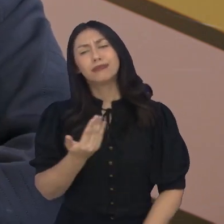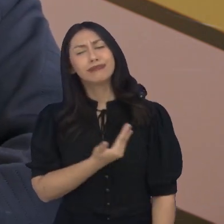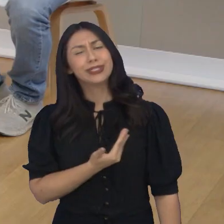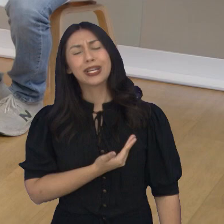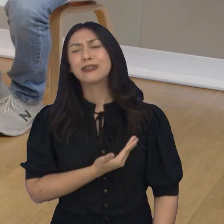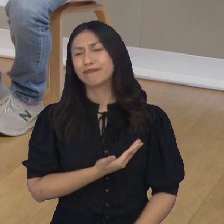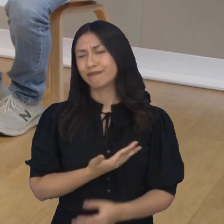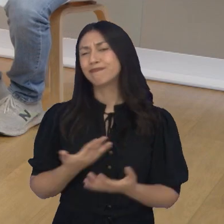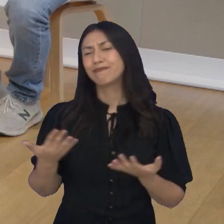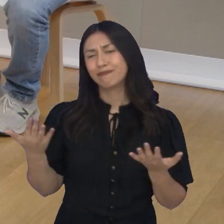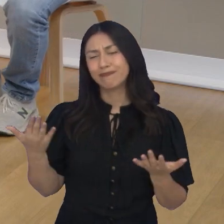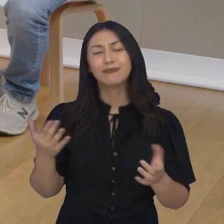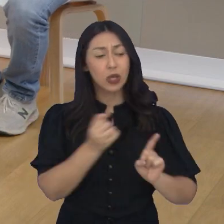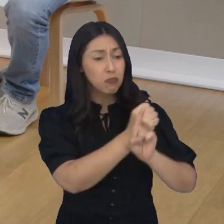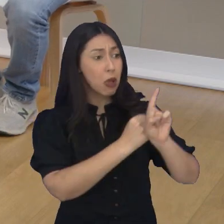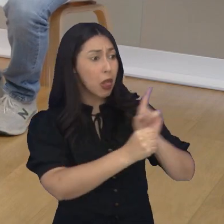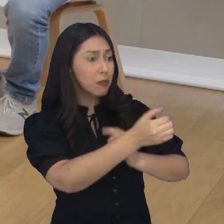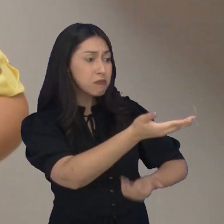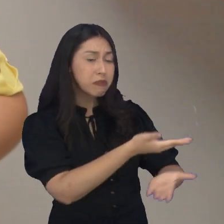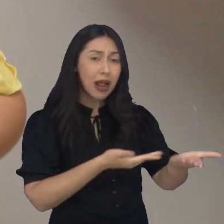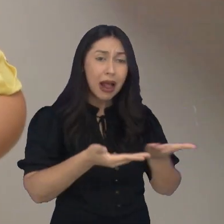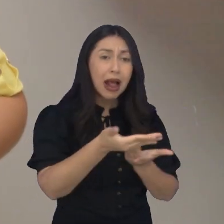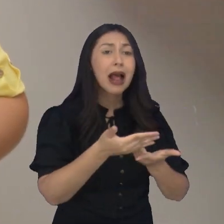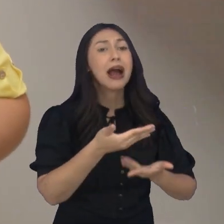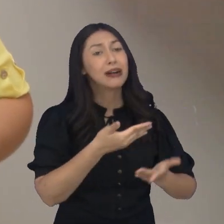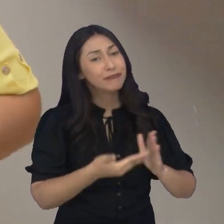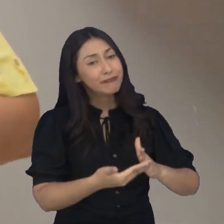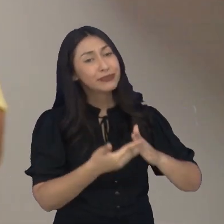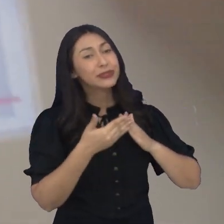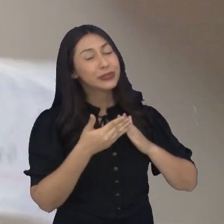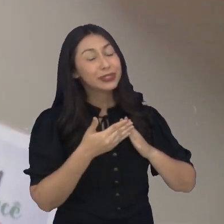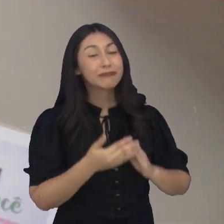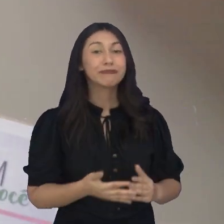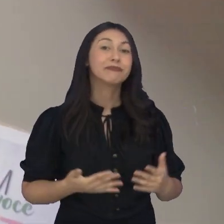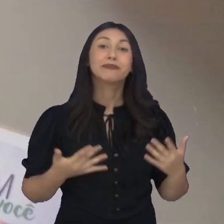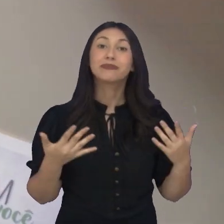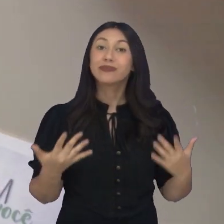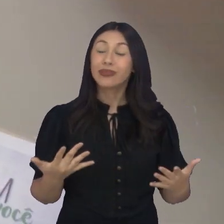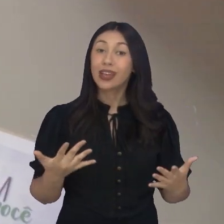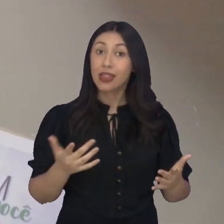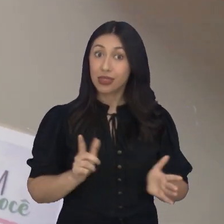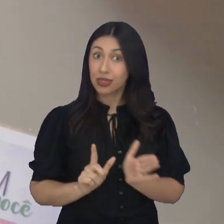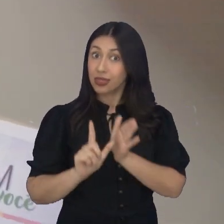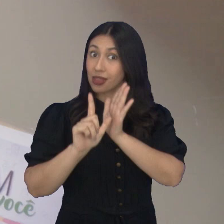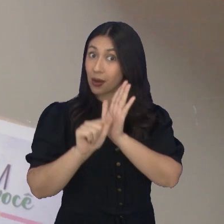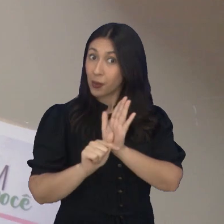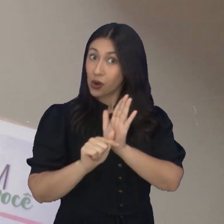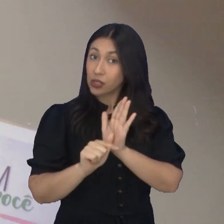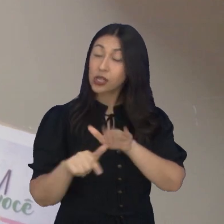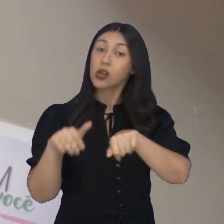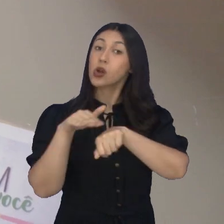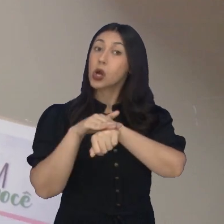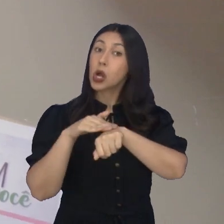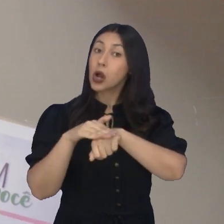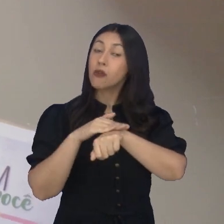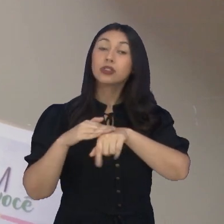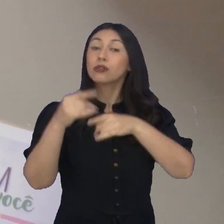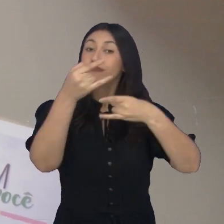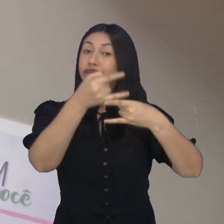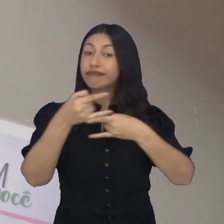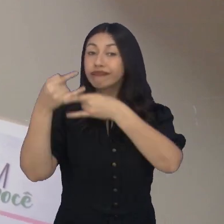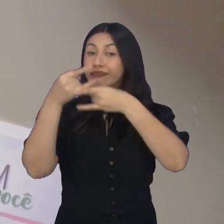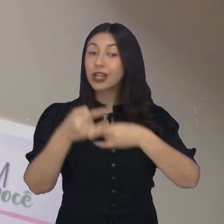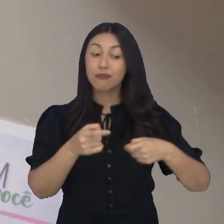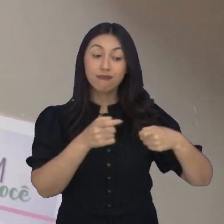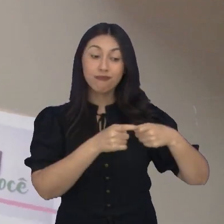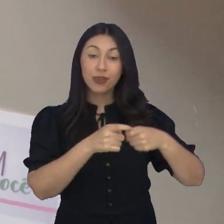demais. Socialização, né? São vários os benefícios. Bom, gente, no próximo bloco eu vou conversar pela internet com o Dr.